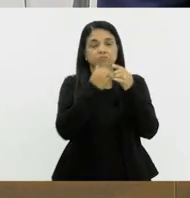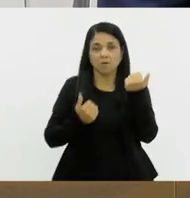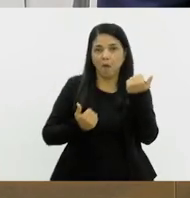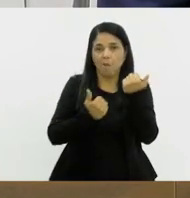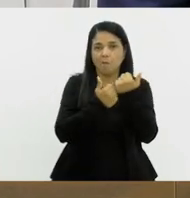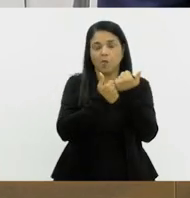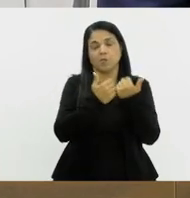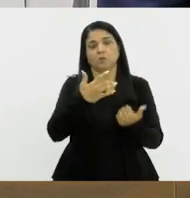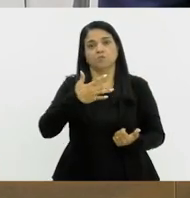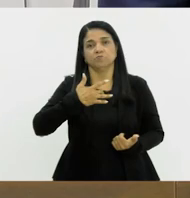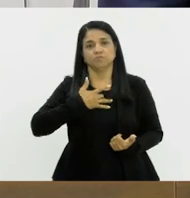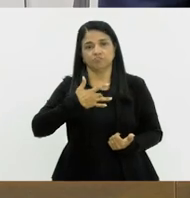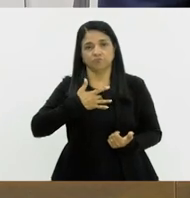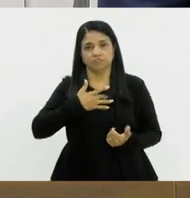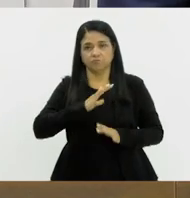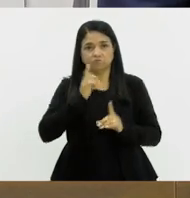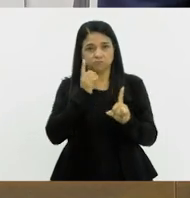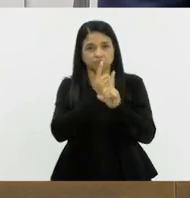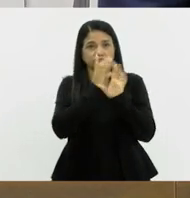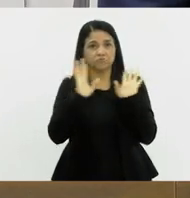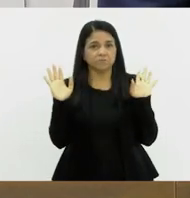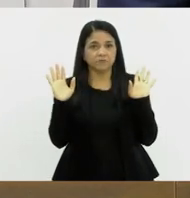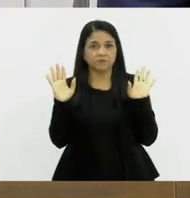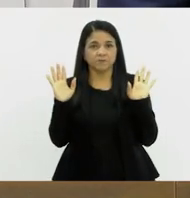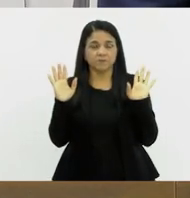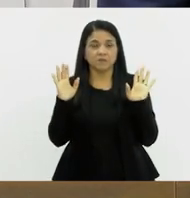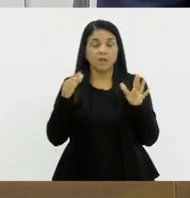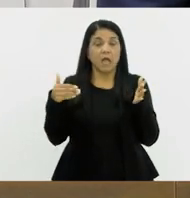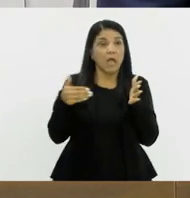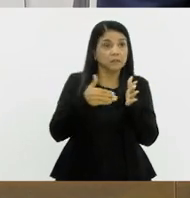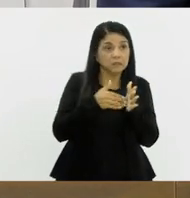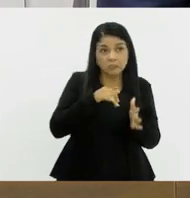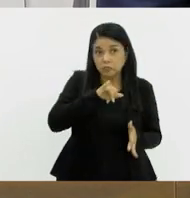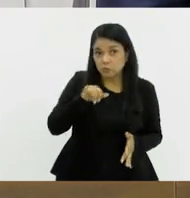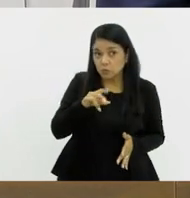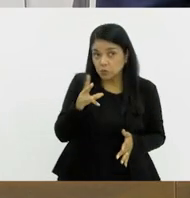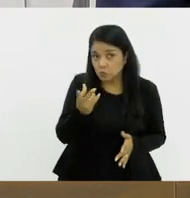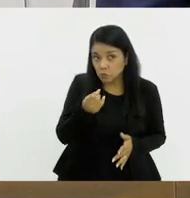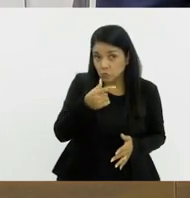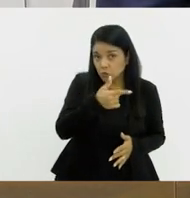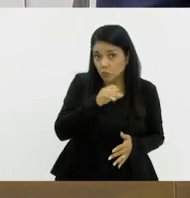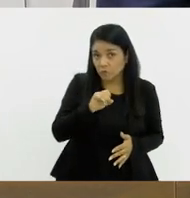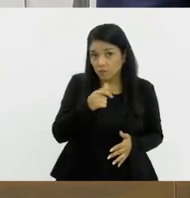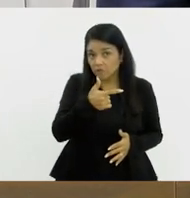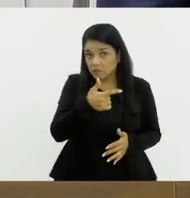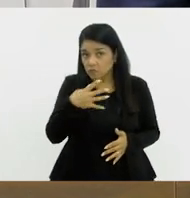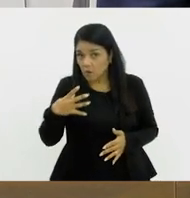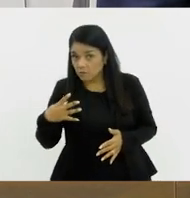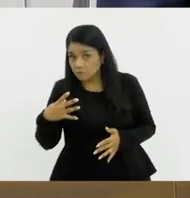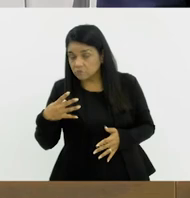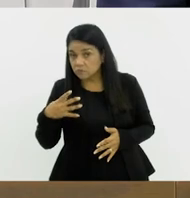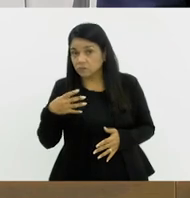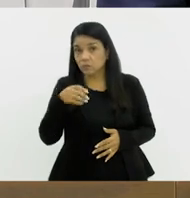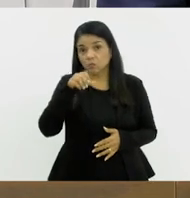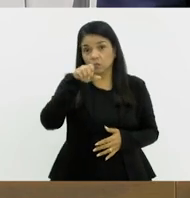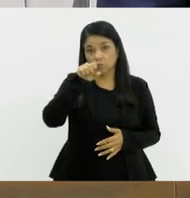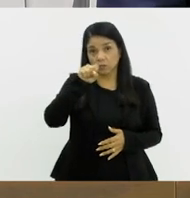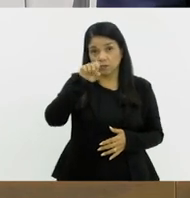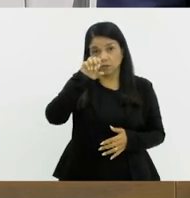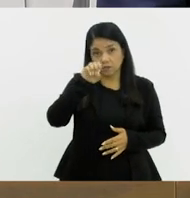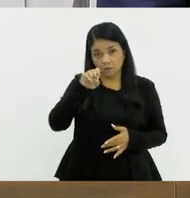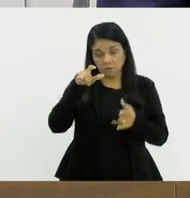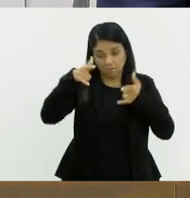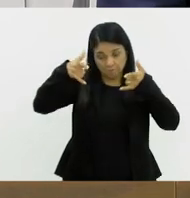isso, está bom, tudo bem. Até julho de 2024, não sei. São 80 leitos de